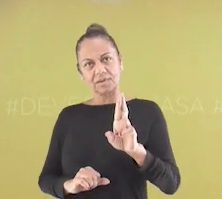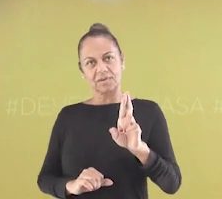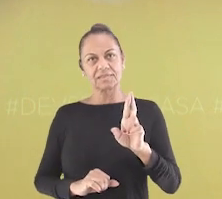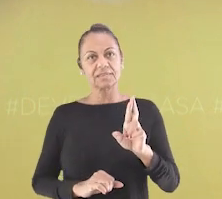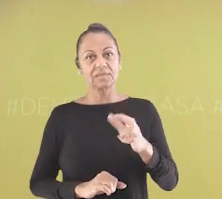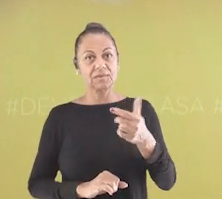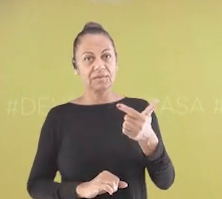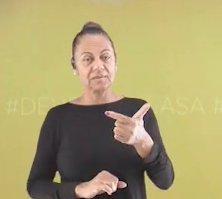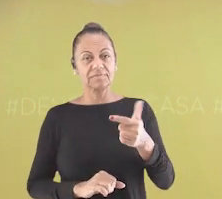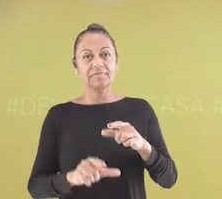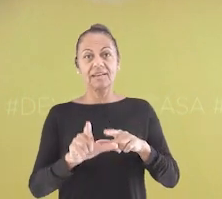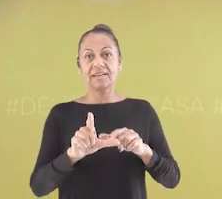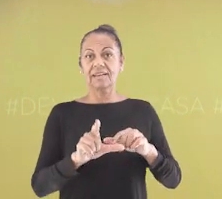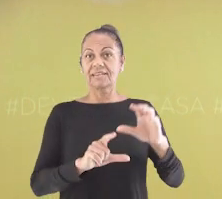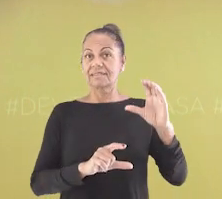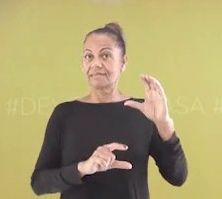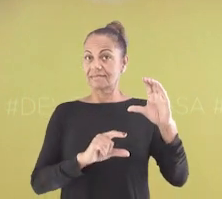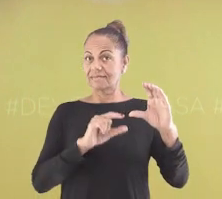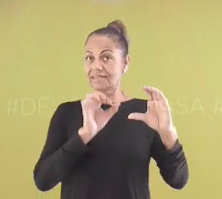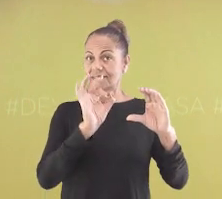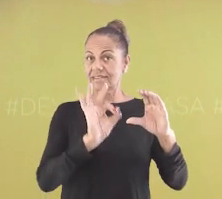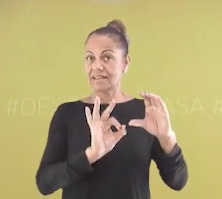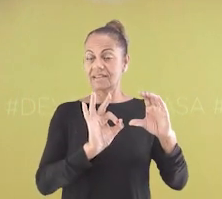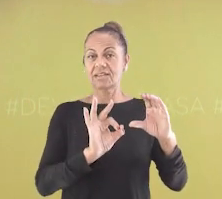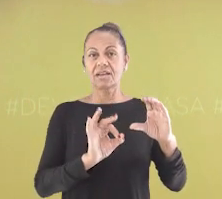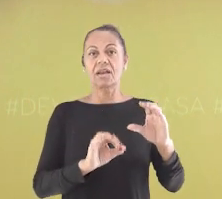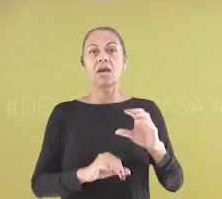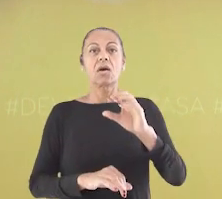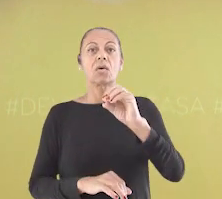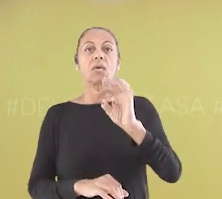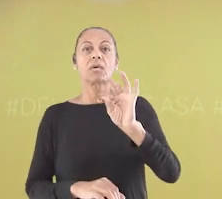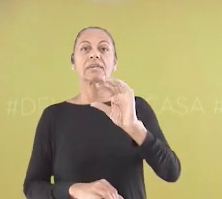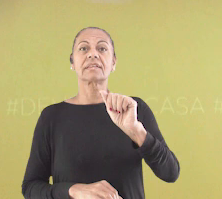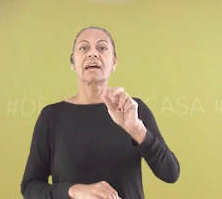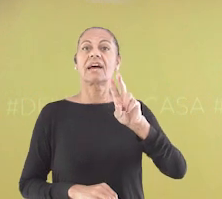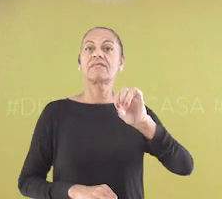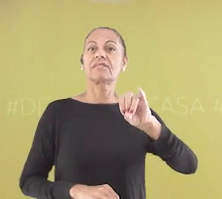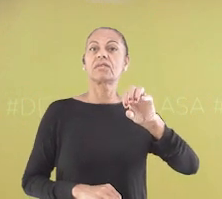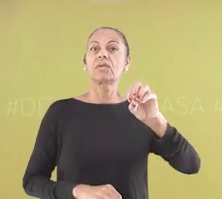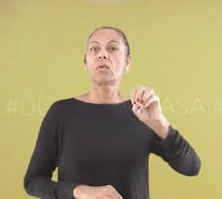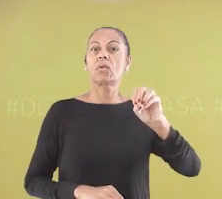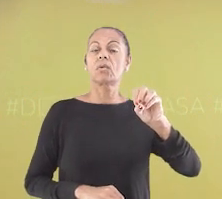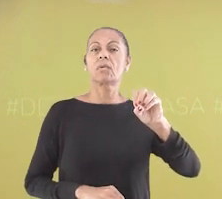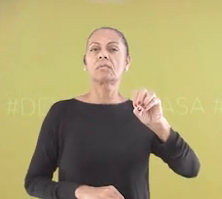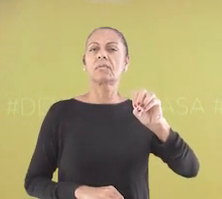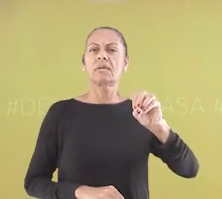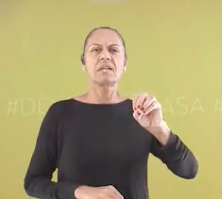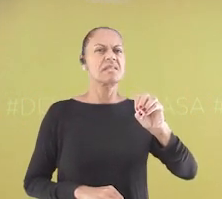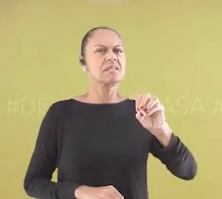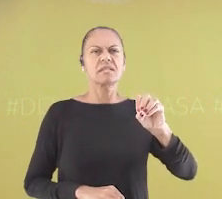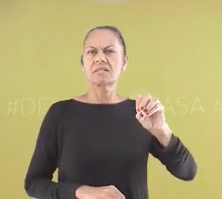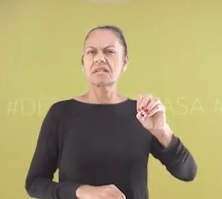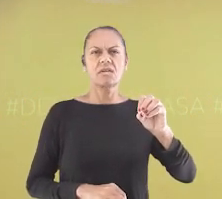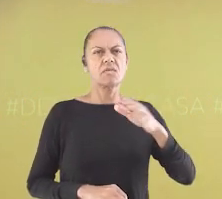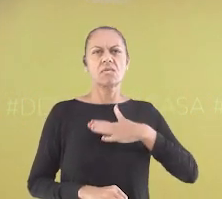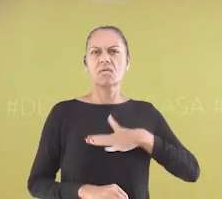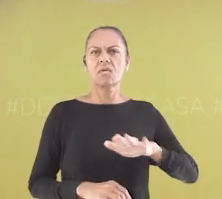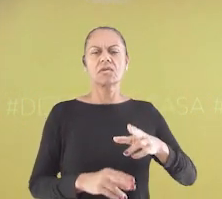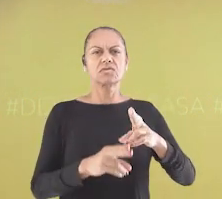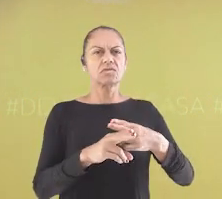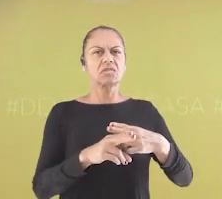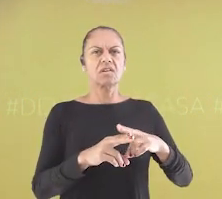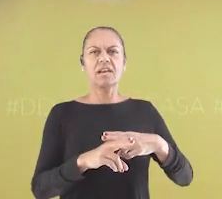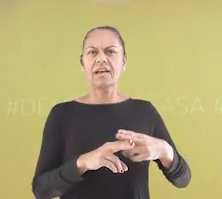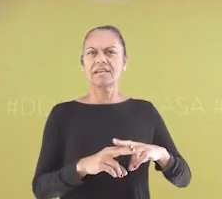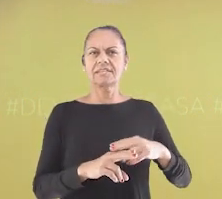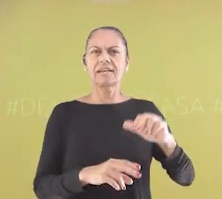Resposta da questão 2. Letra C. Otávio não gosta de chocolate meio amargo. Essa frase é uma afirmação, mostrando que Otávio não